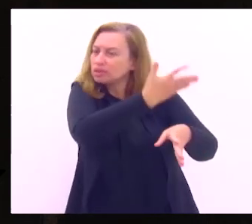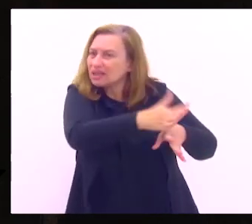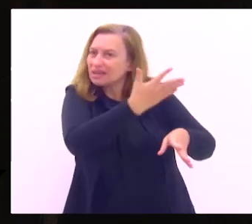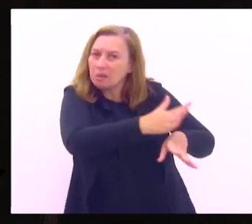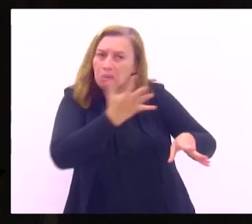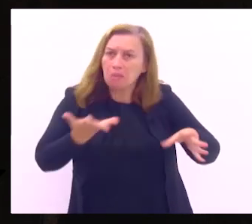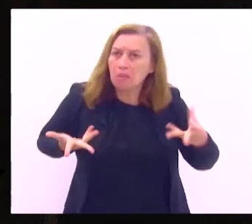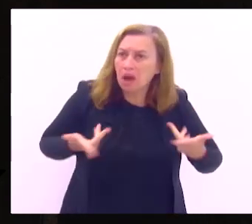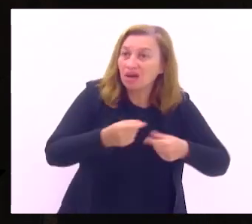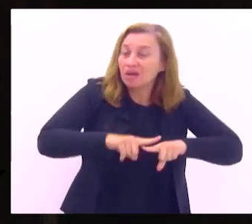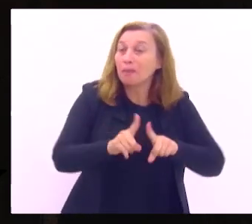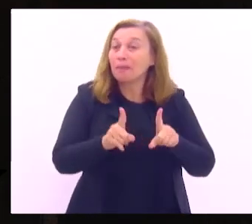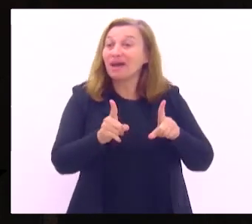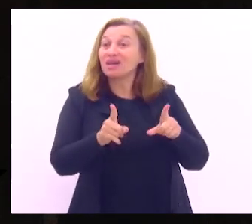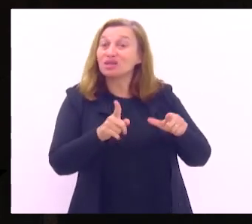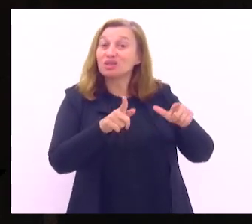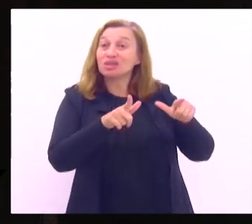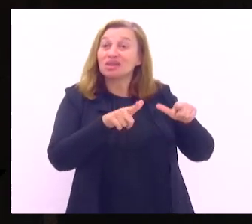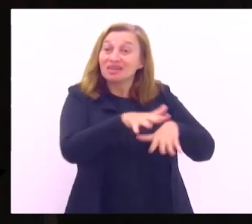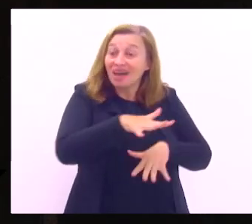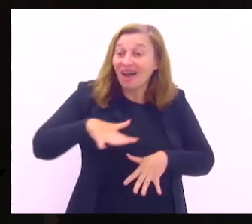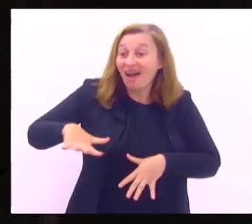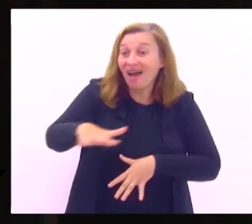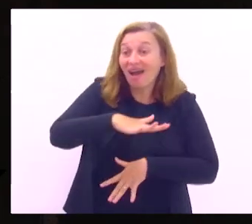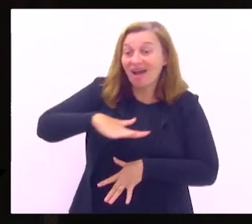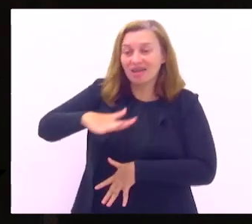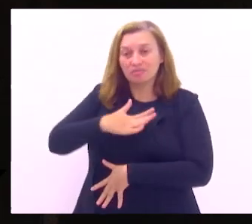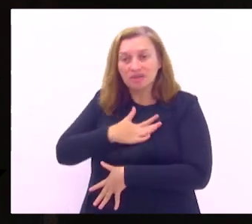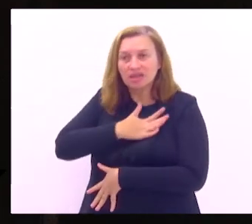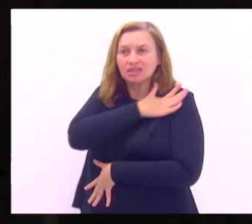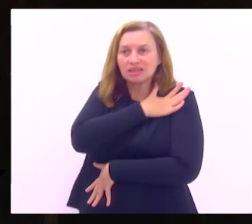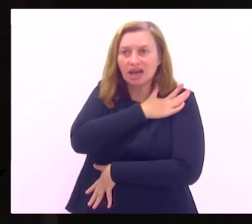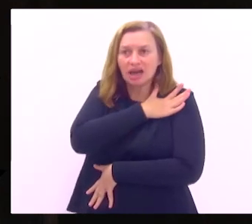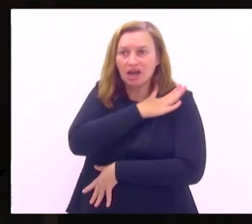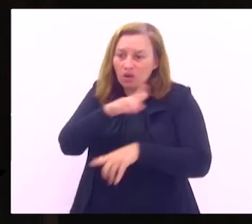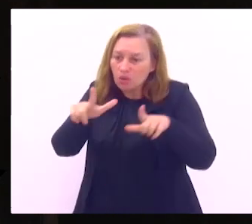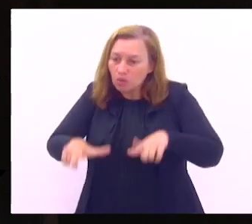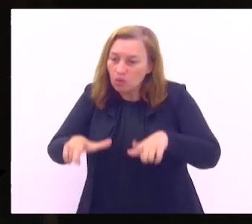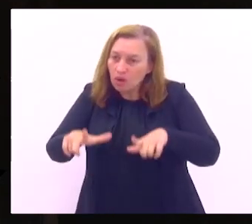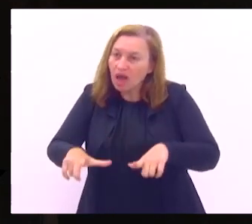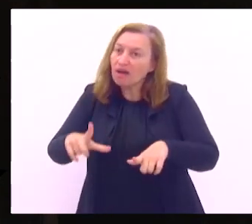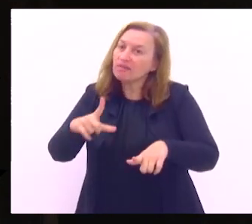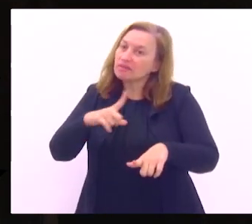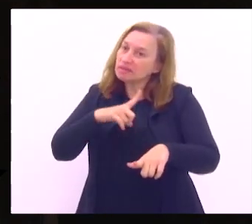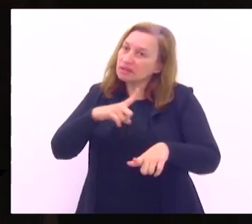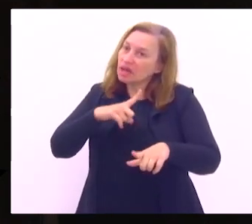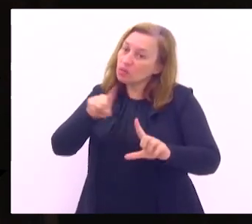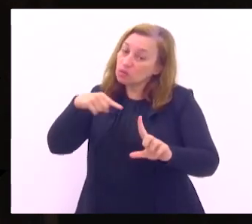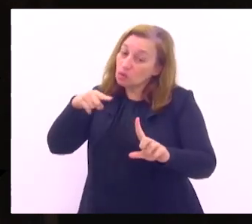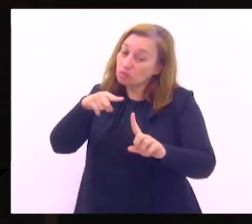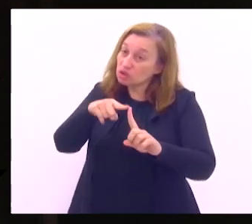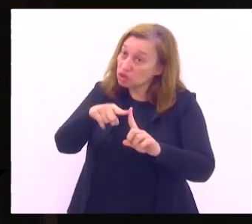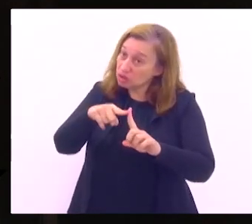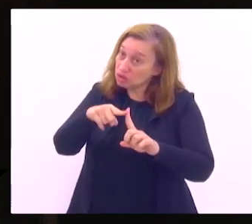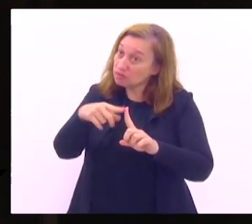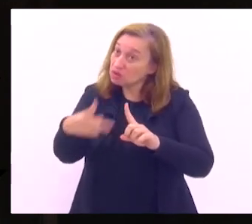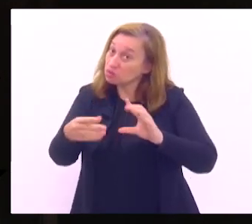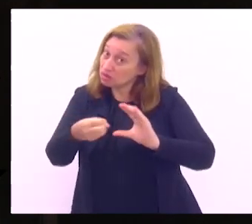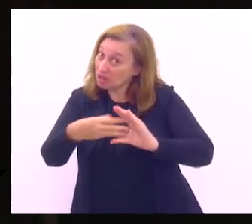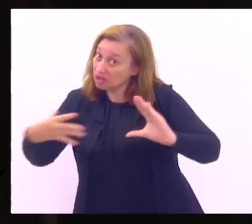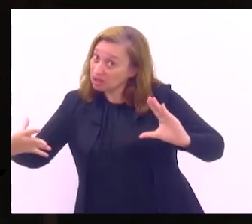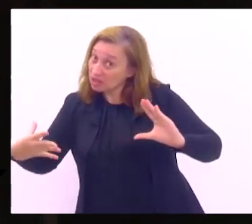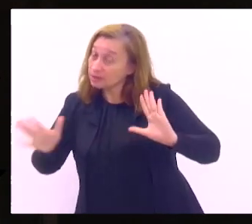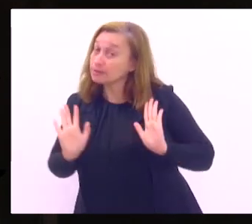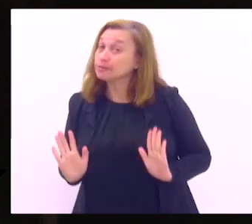Só que as unidades militares, elas têm suas funções e seus regulamentos.